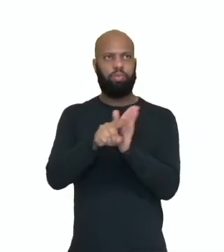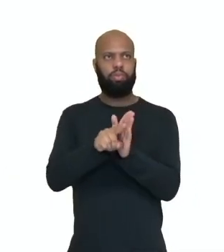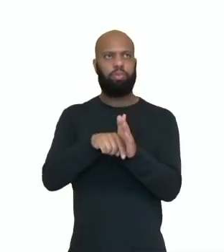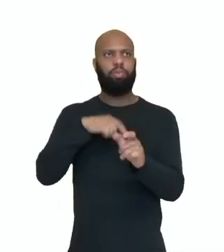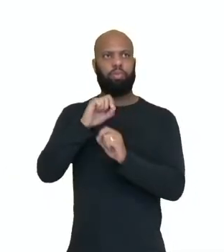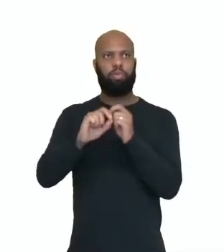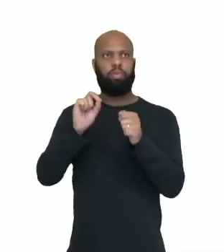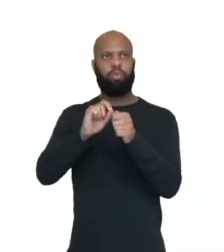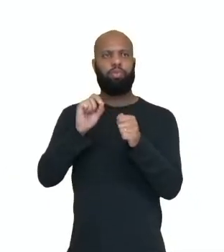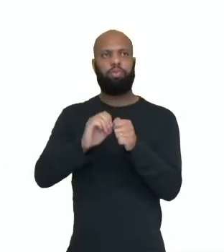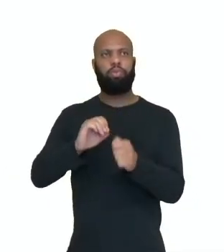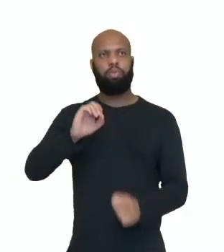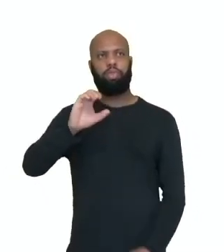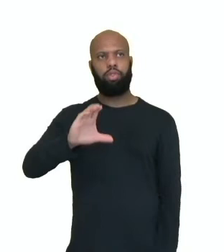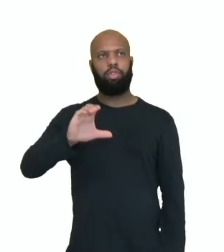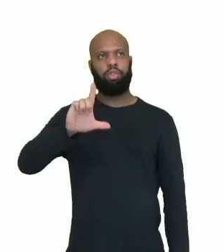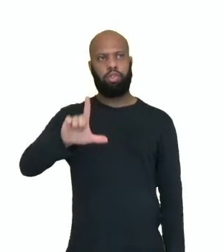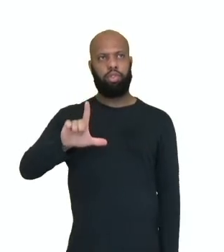formando